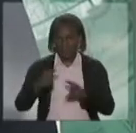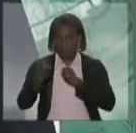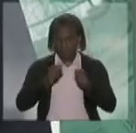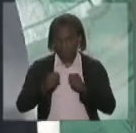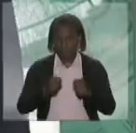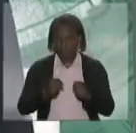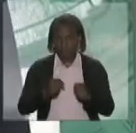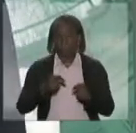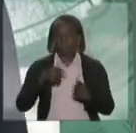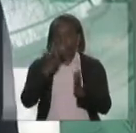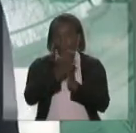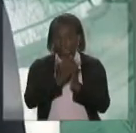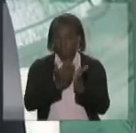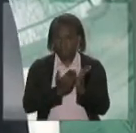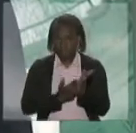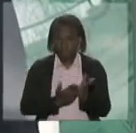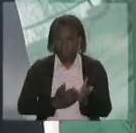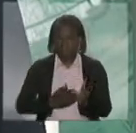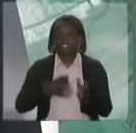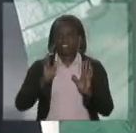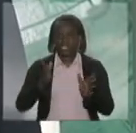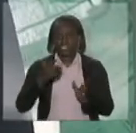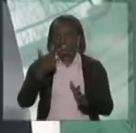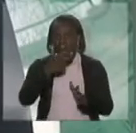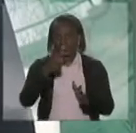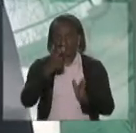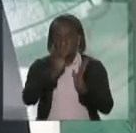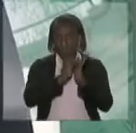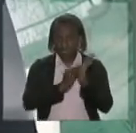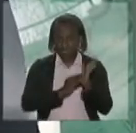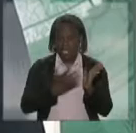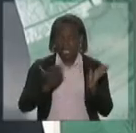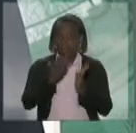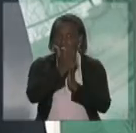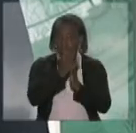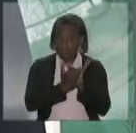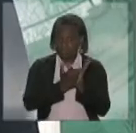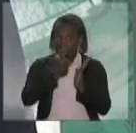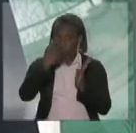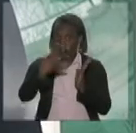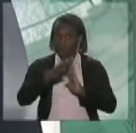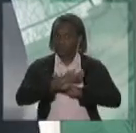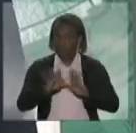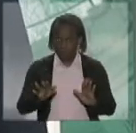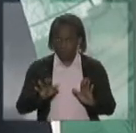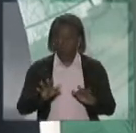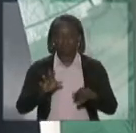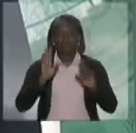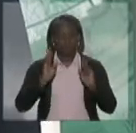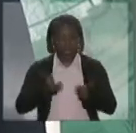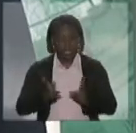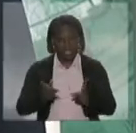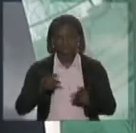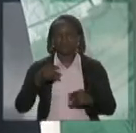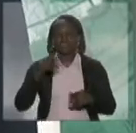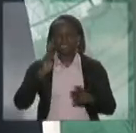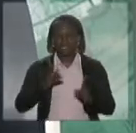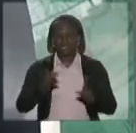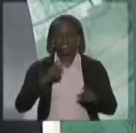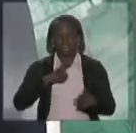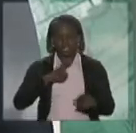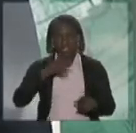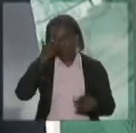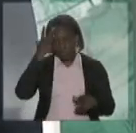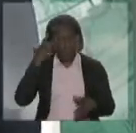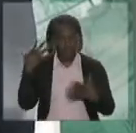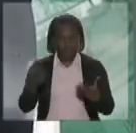pacote de austeridade que já teve 22 medidas agora conta com apenas 14 e mesmo assim vem enfrentando resistência